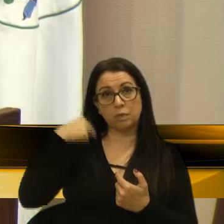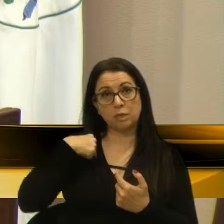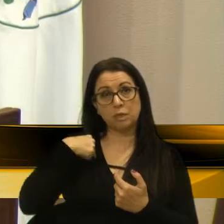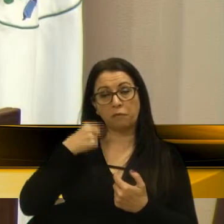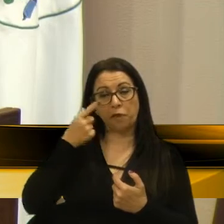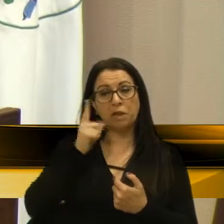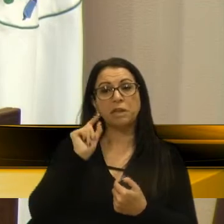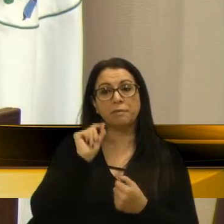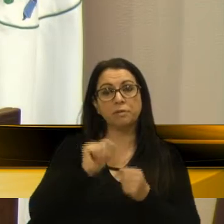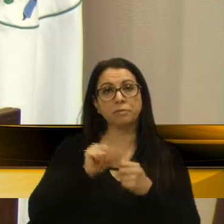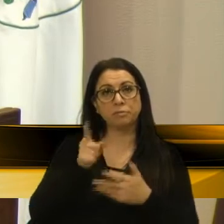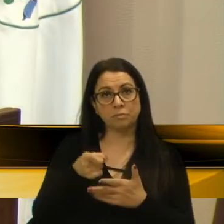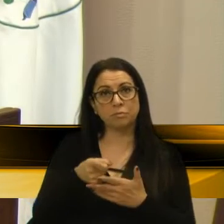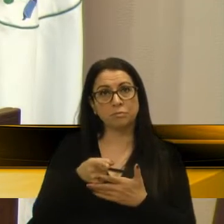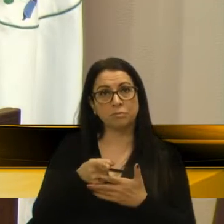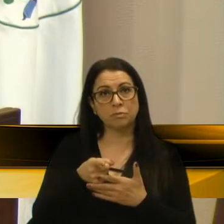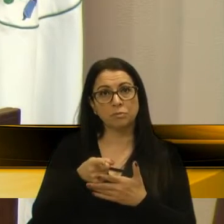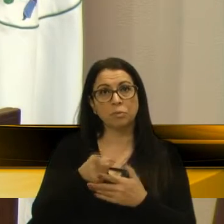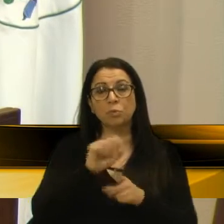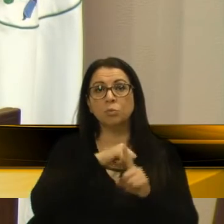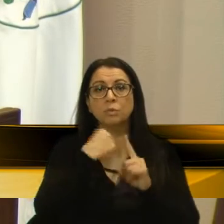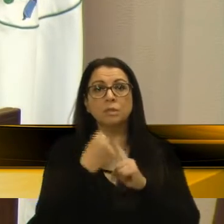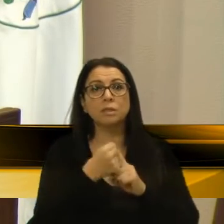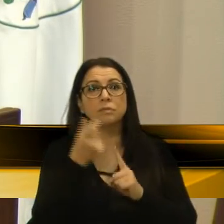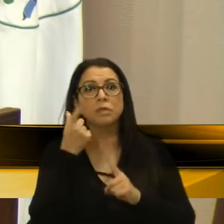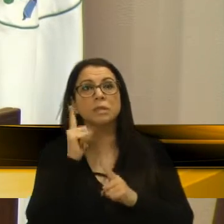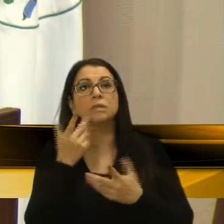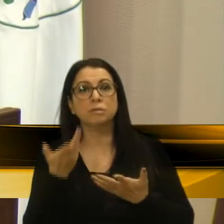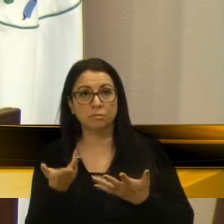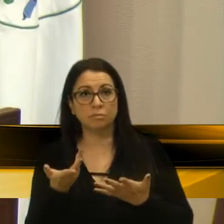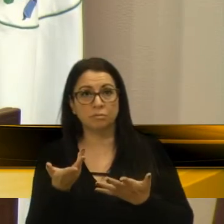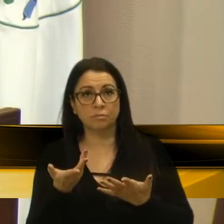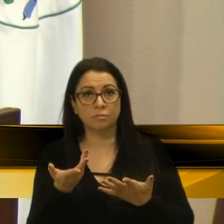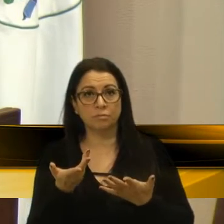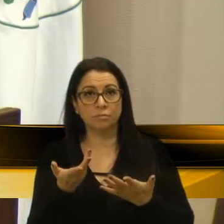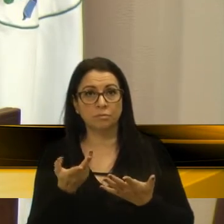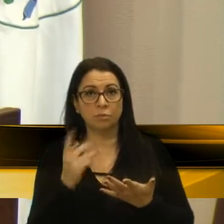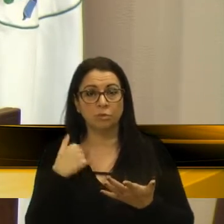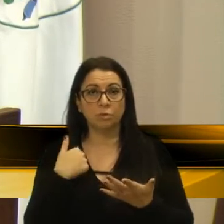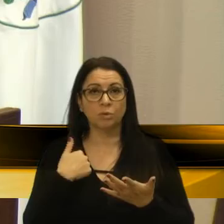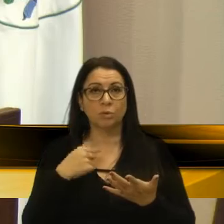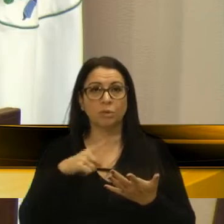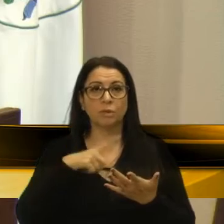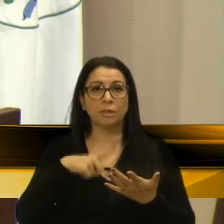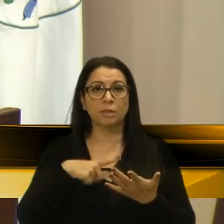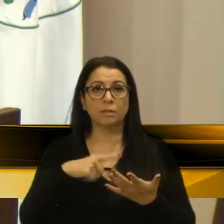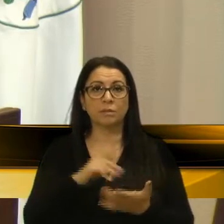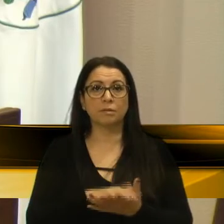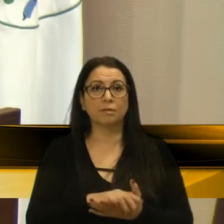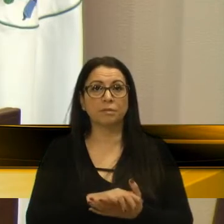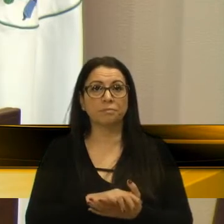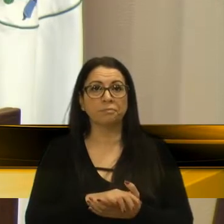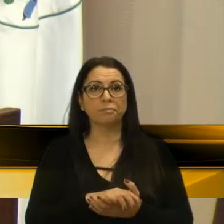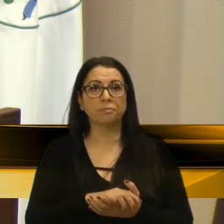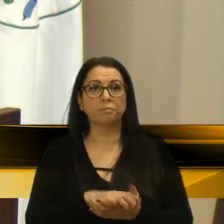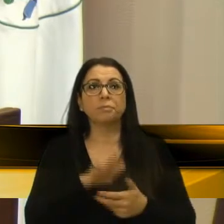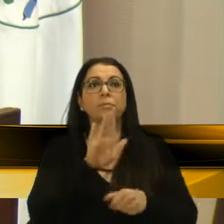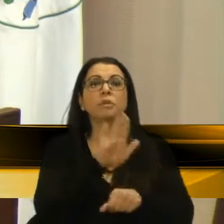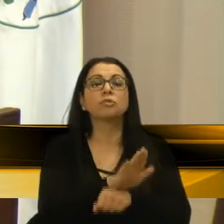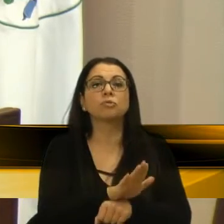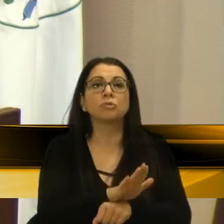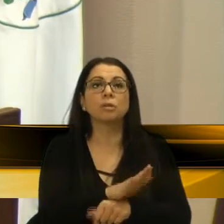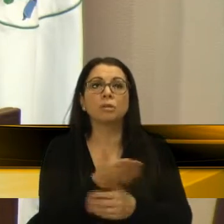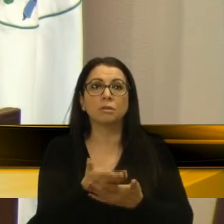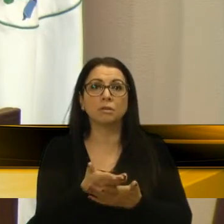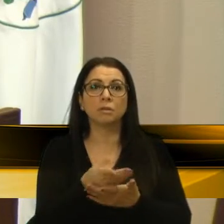com isso, ou o que a sociedade vai ganhar com isso? O que eu tenho para ajudar